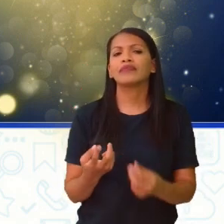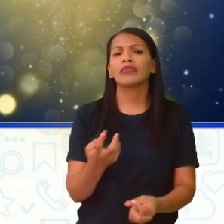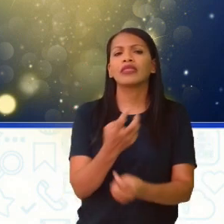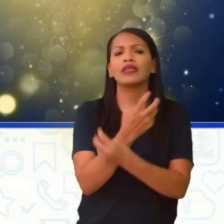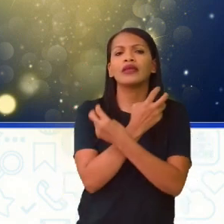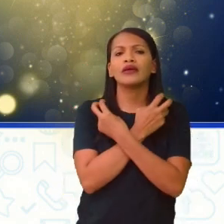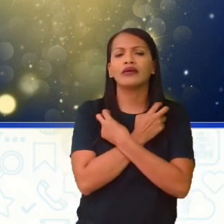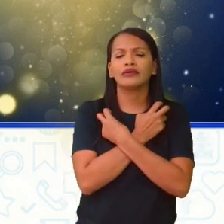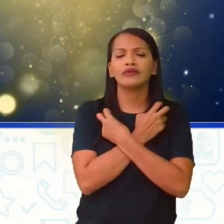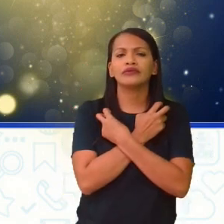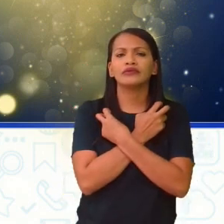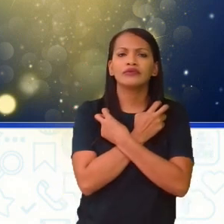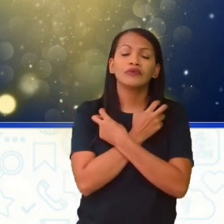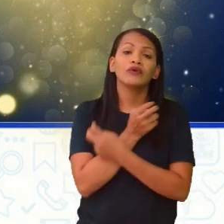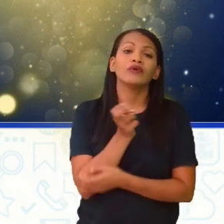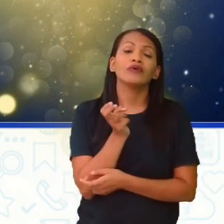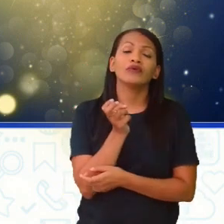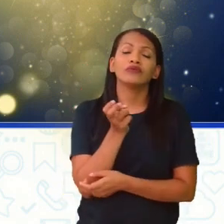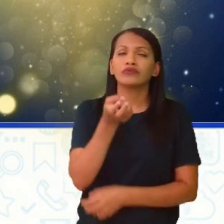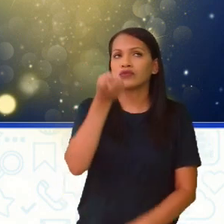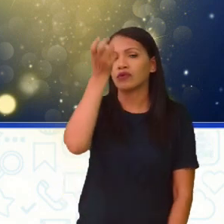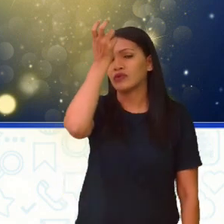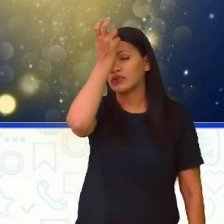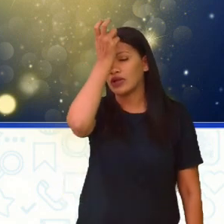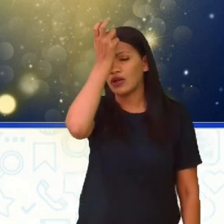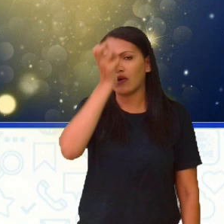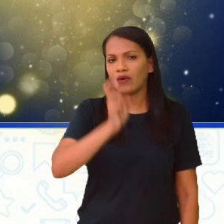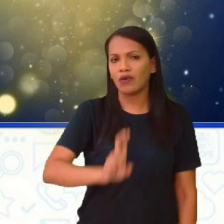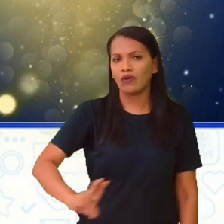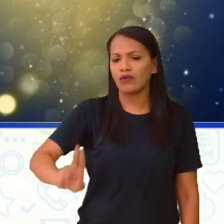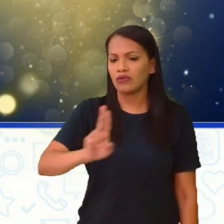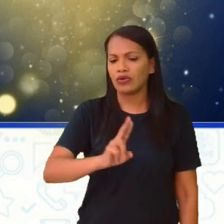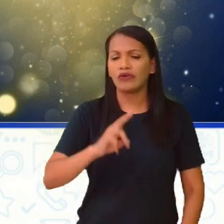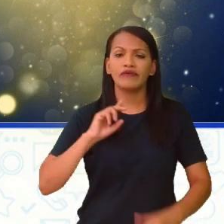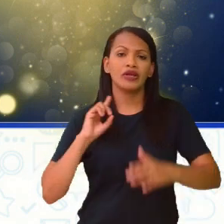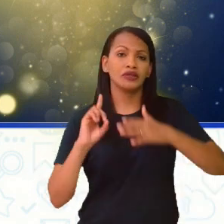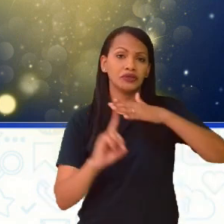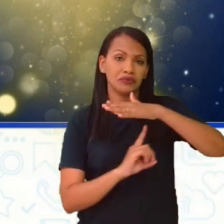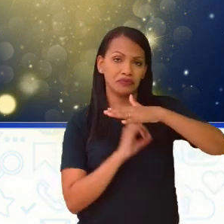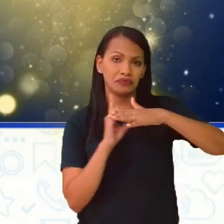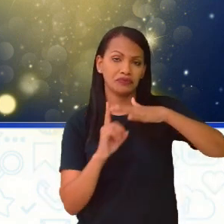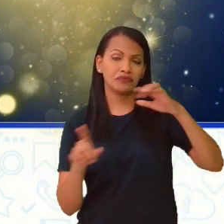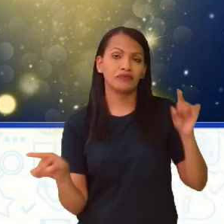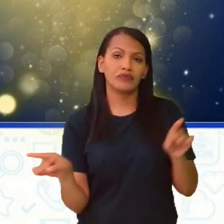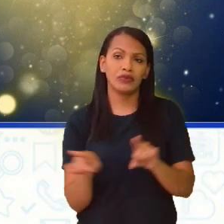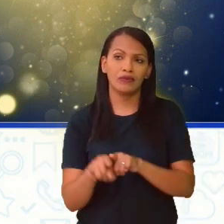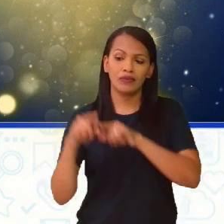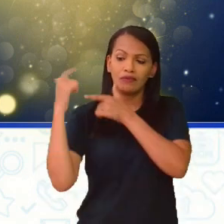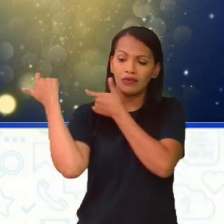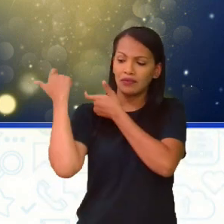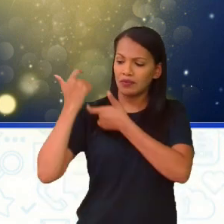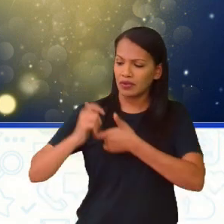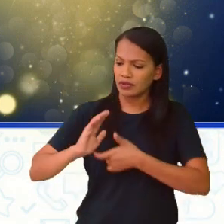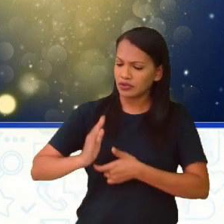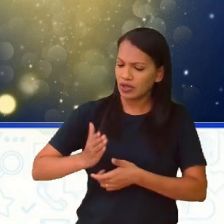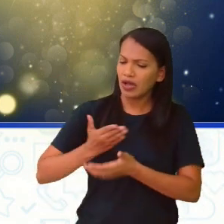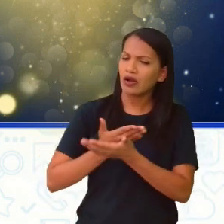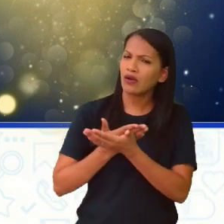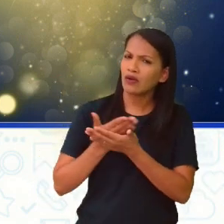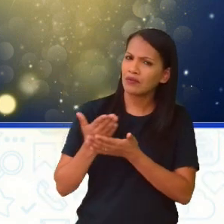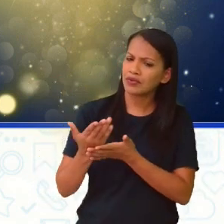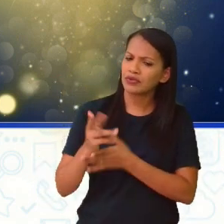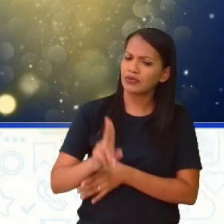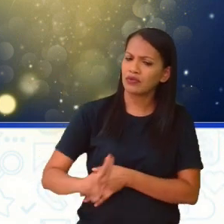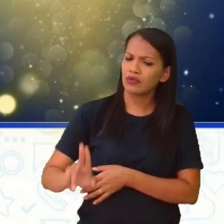de adoração a Ra, o deus Sol. Então aqui já há uma tradição, ou pelo menos um começo do uso